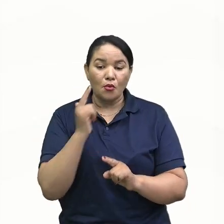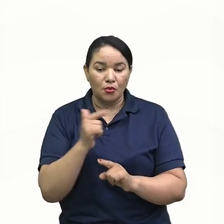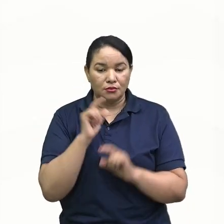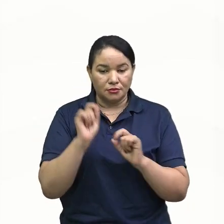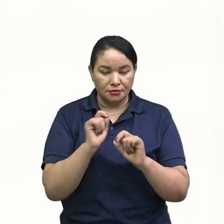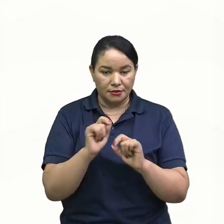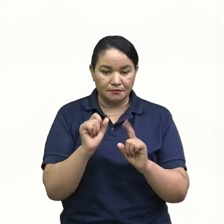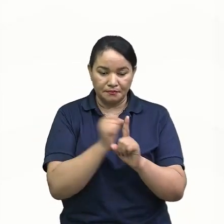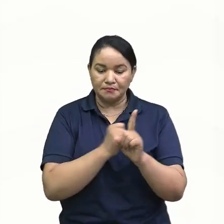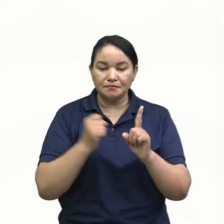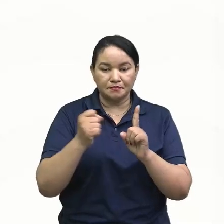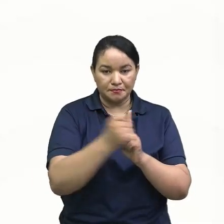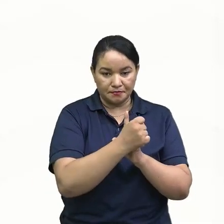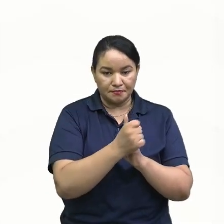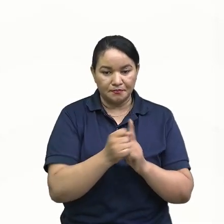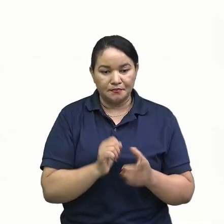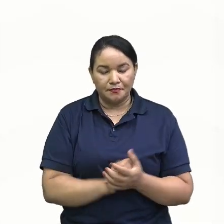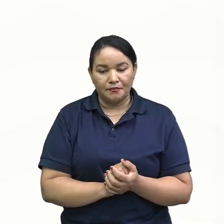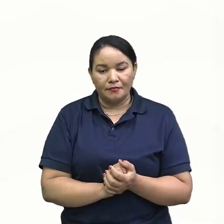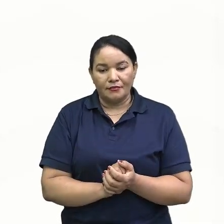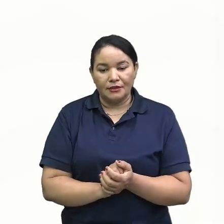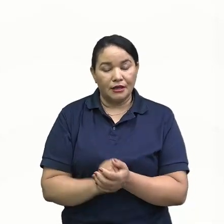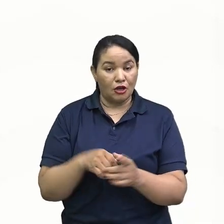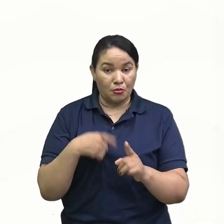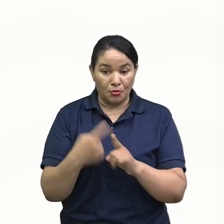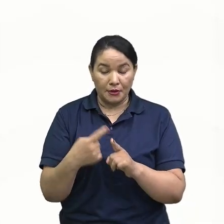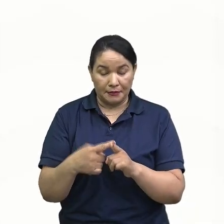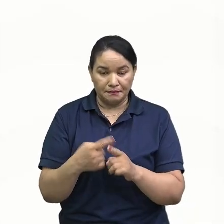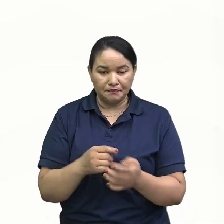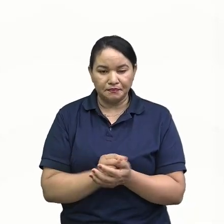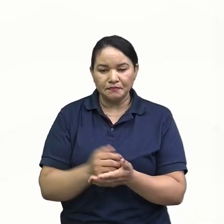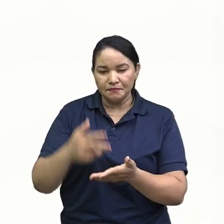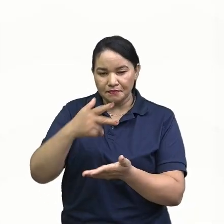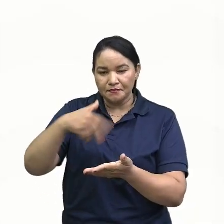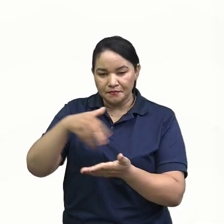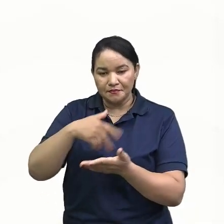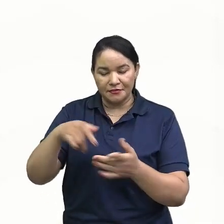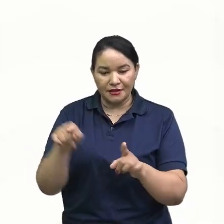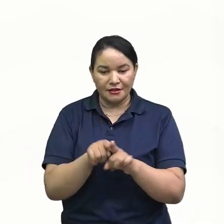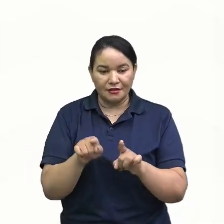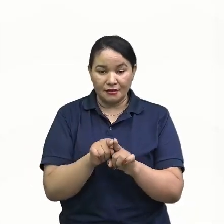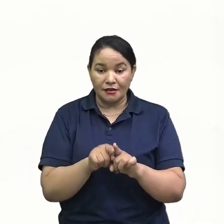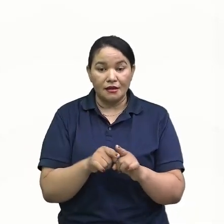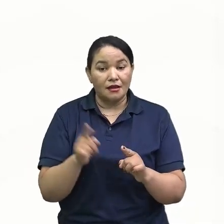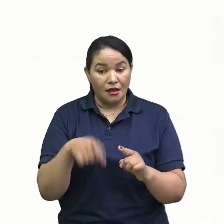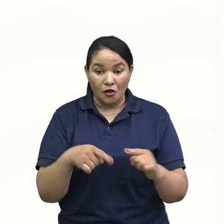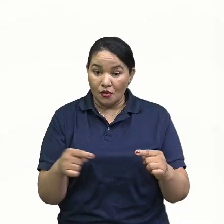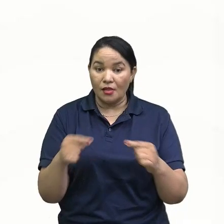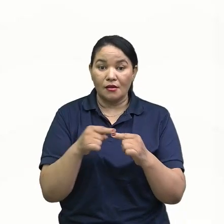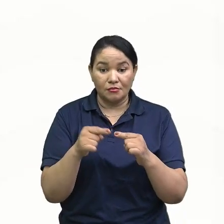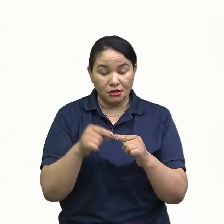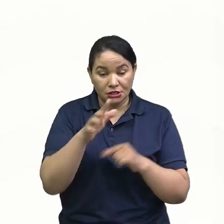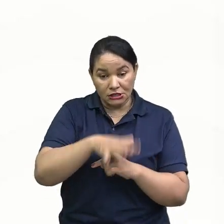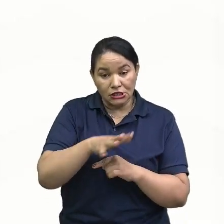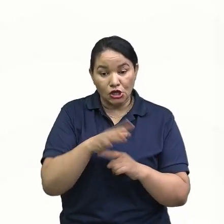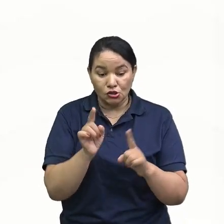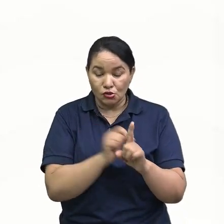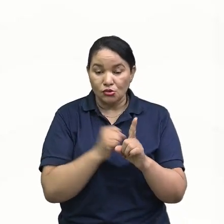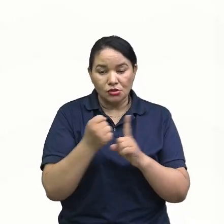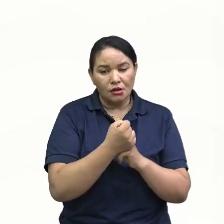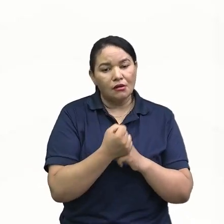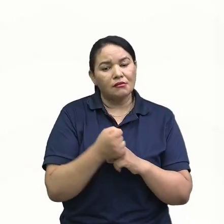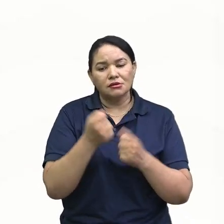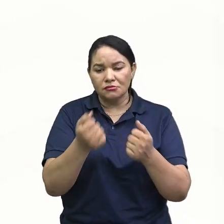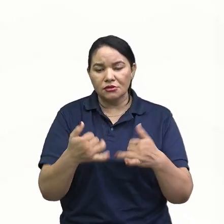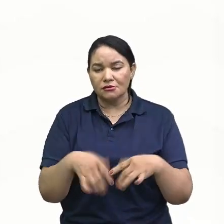questão social, porque a dança também mexe com essa parte social. E quando eu falo do social, eu vou perceber